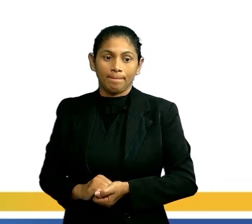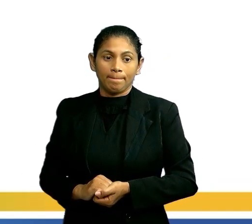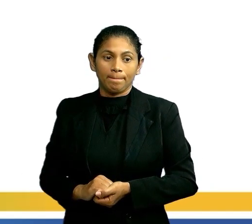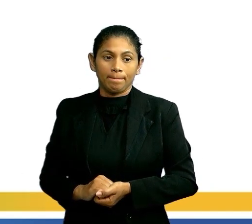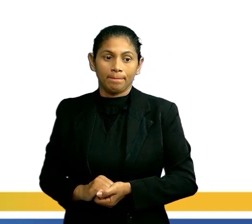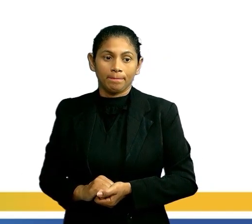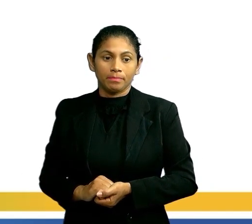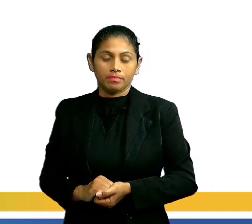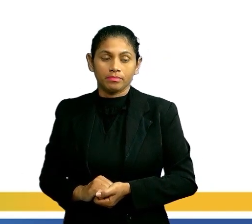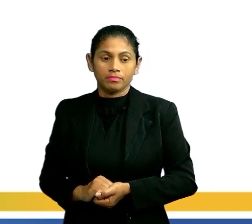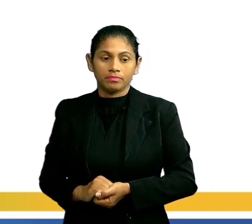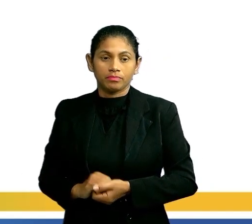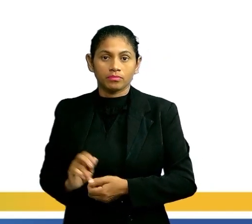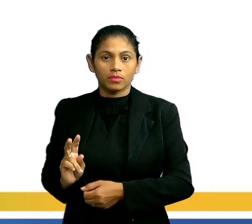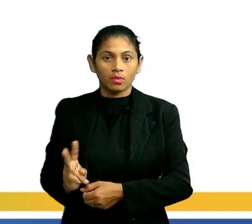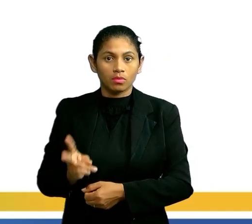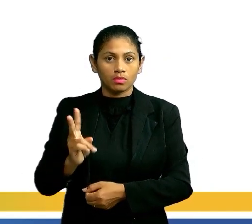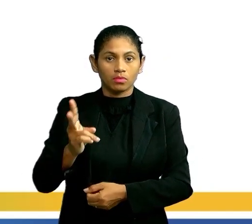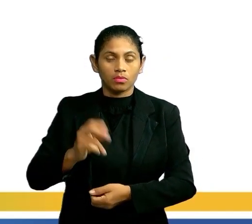dar sequência?